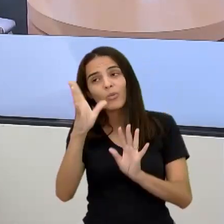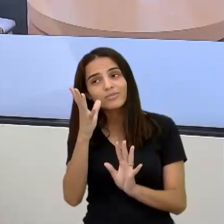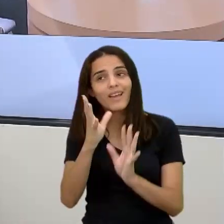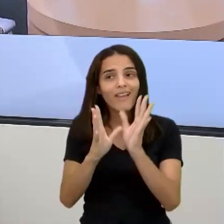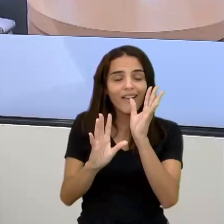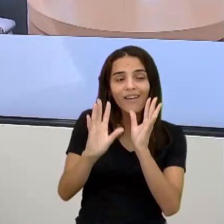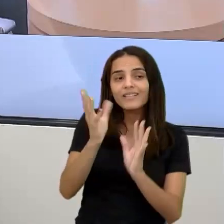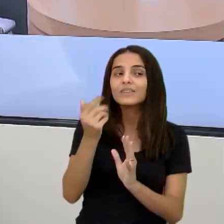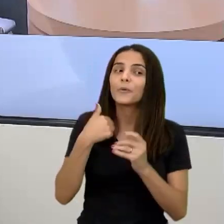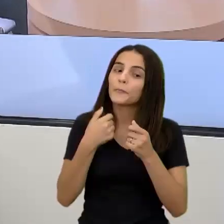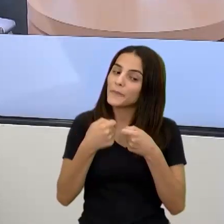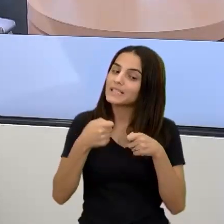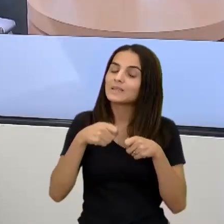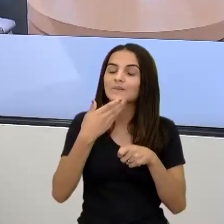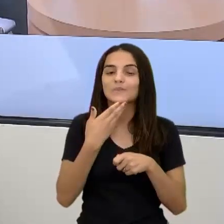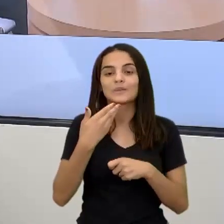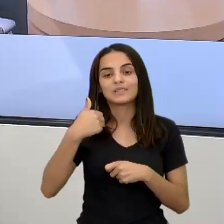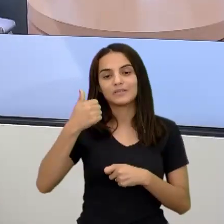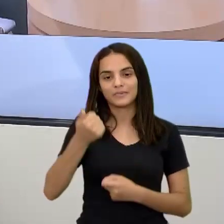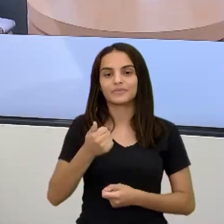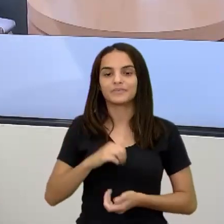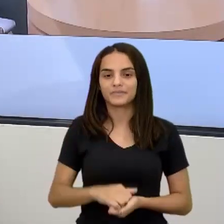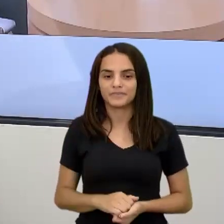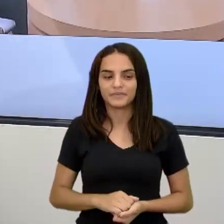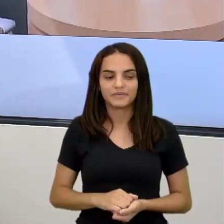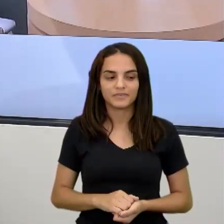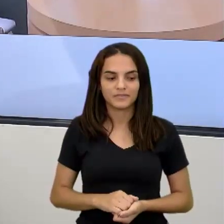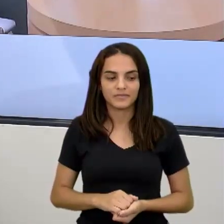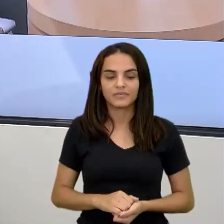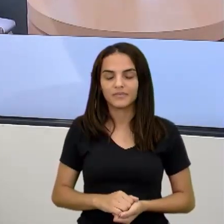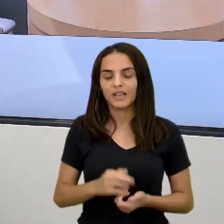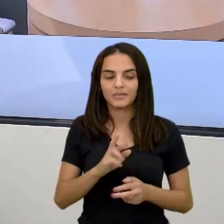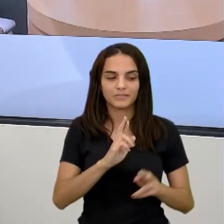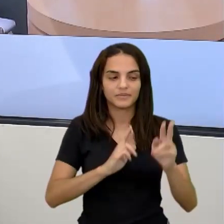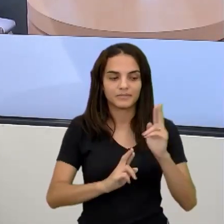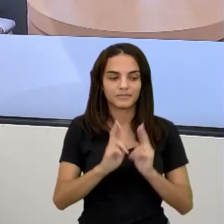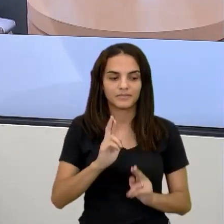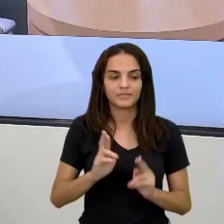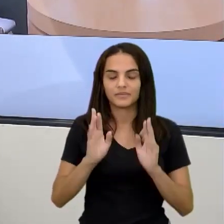e que ela precisa melhorar esse ponto. É uma forma também de sair bem na resposta, né?